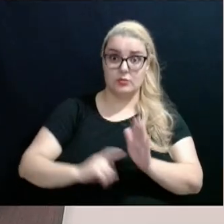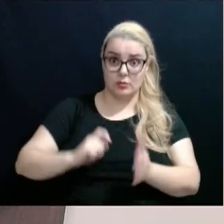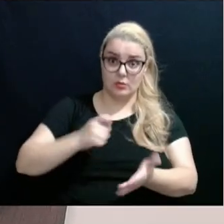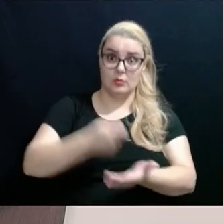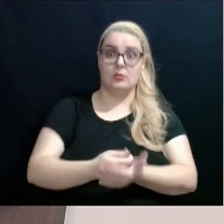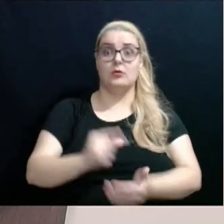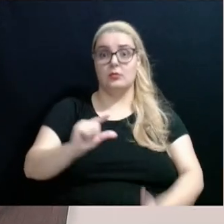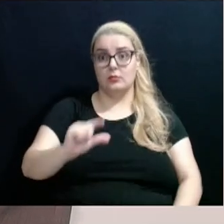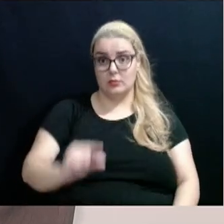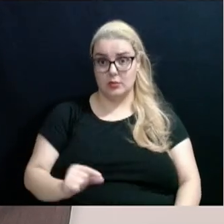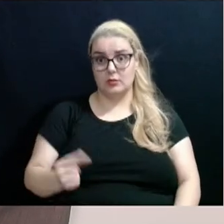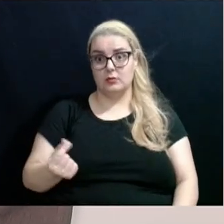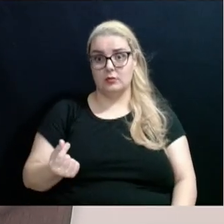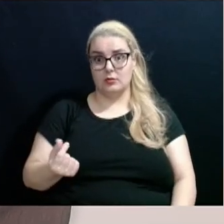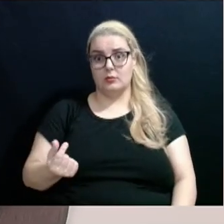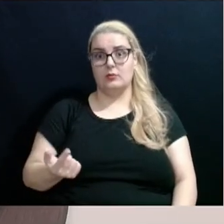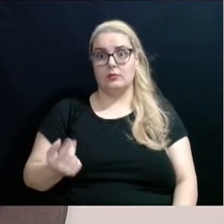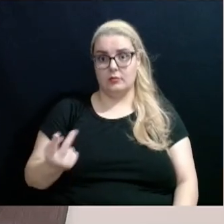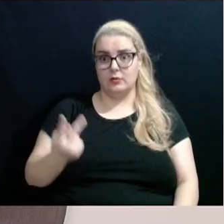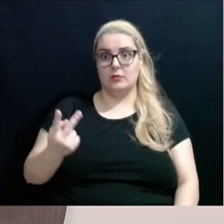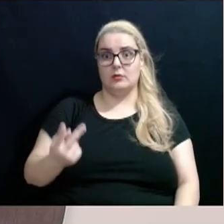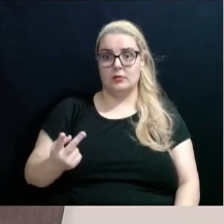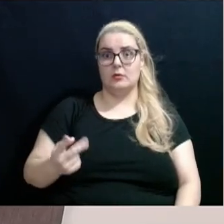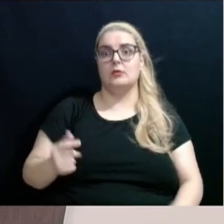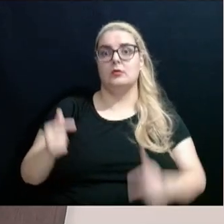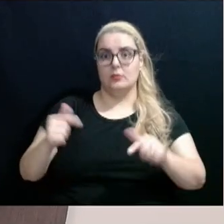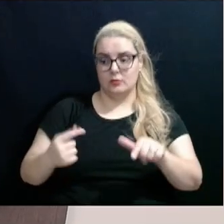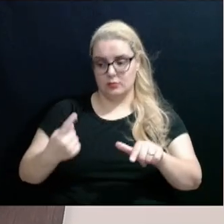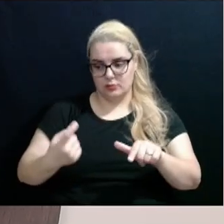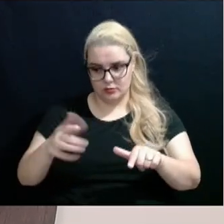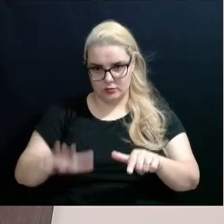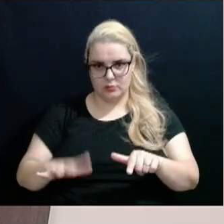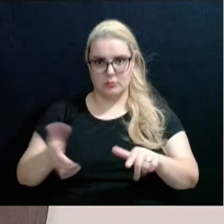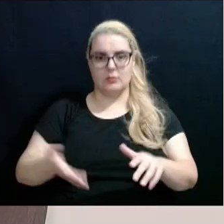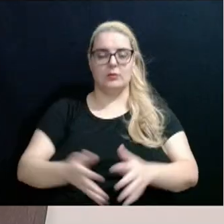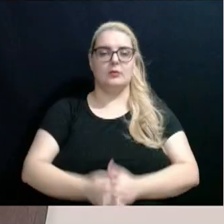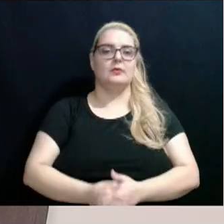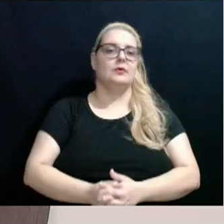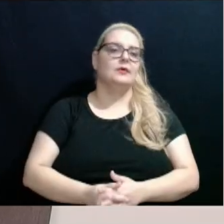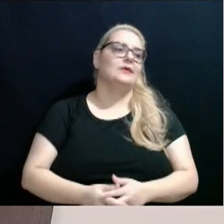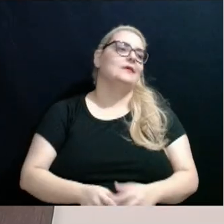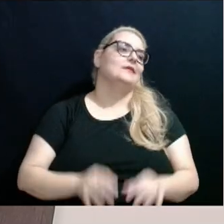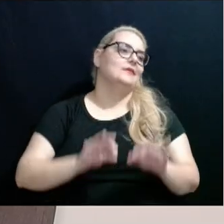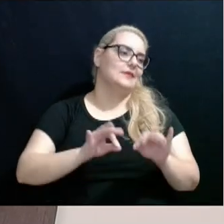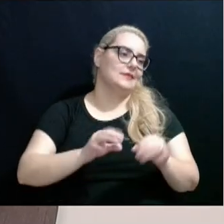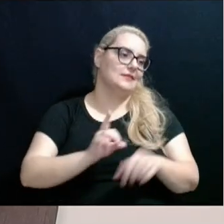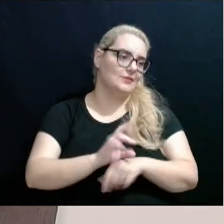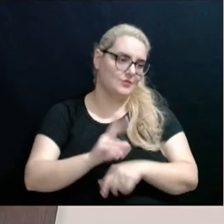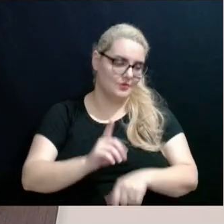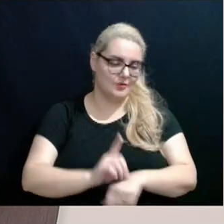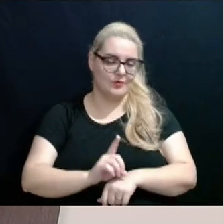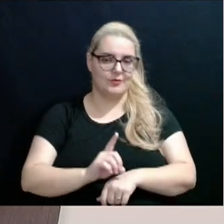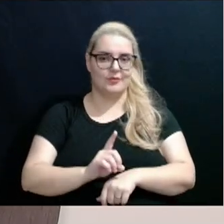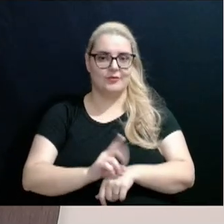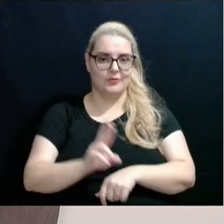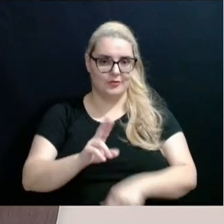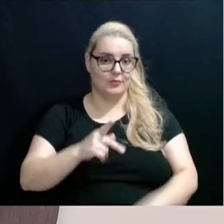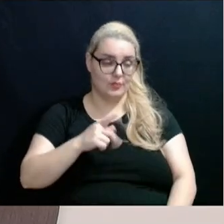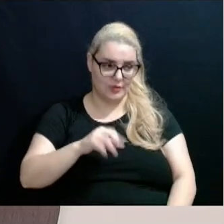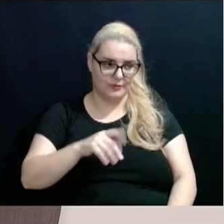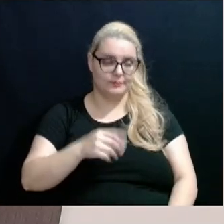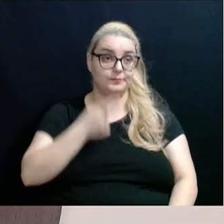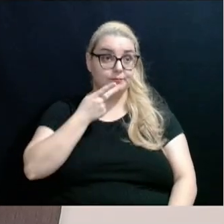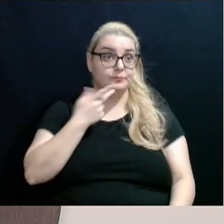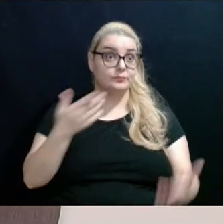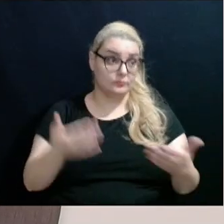preço no mesmo estabelecimento. Tá certo, então, doutor Paulo, eu queria que falasse um pouquinho agora sobre a questão